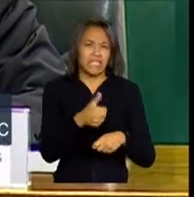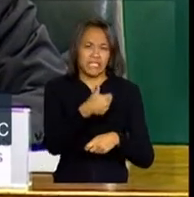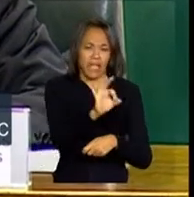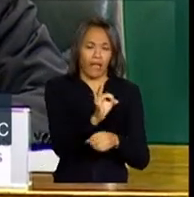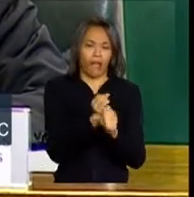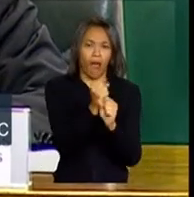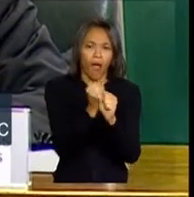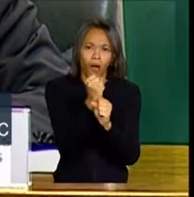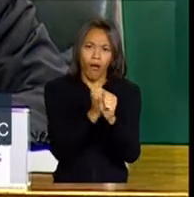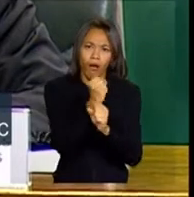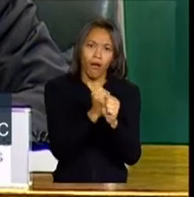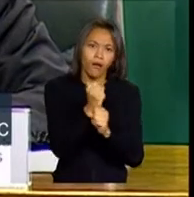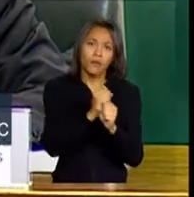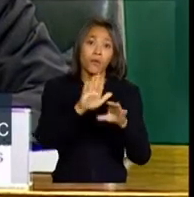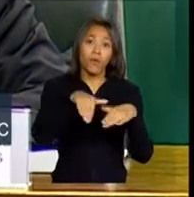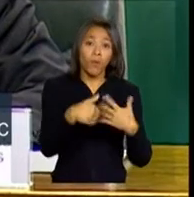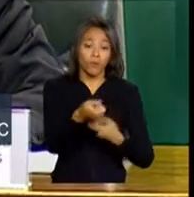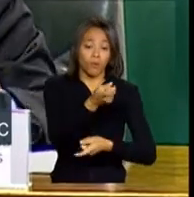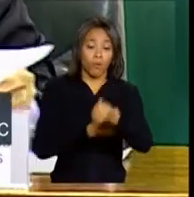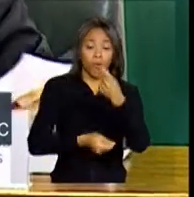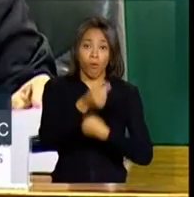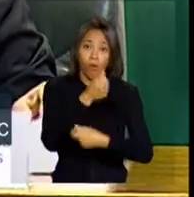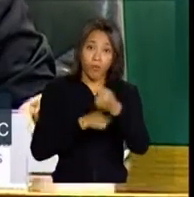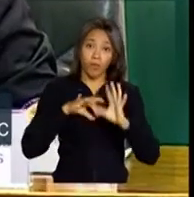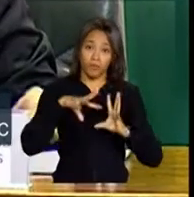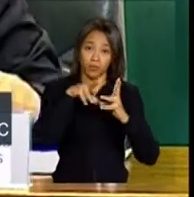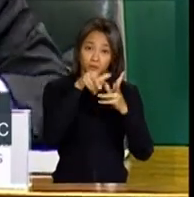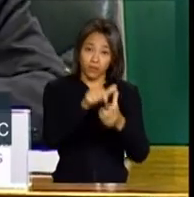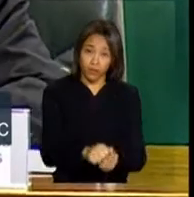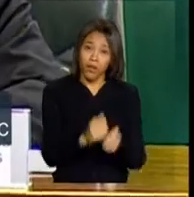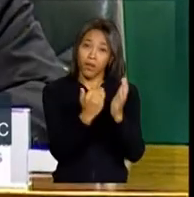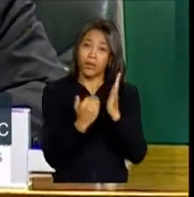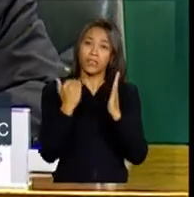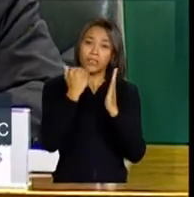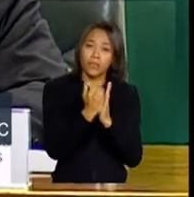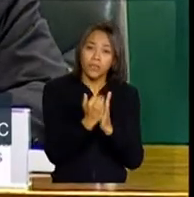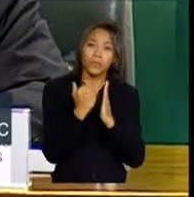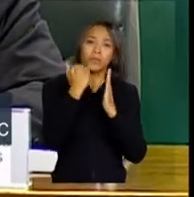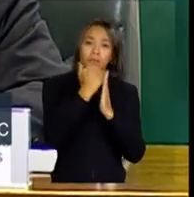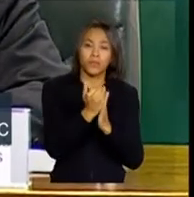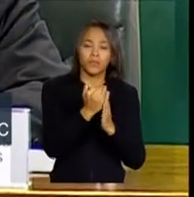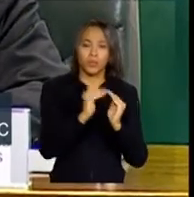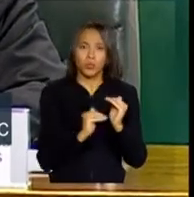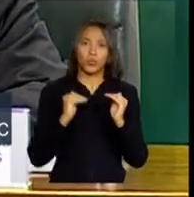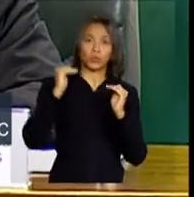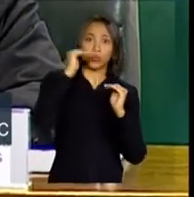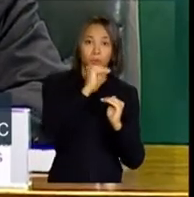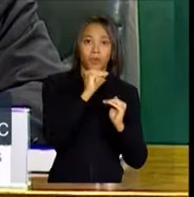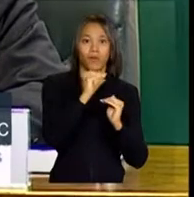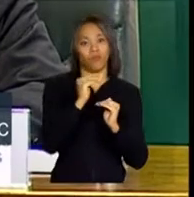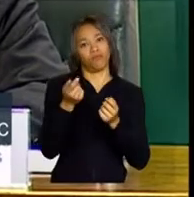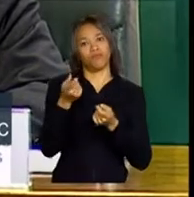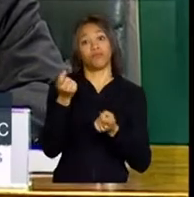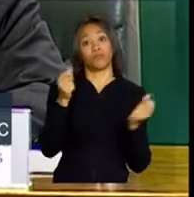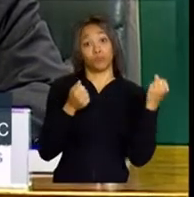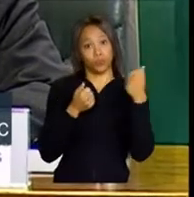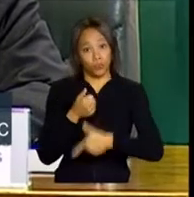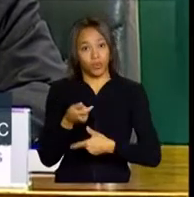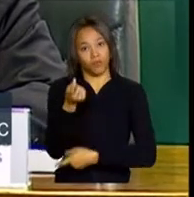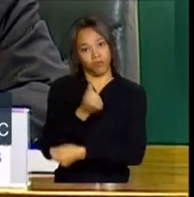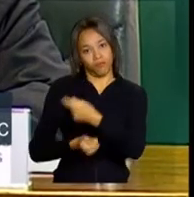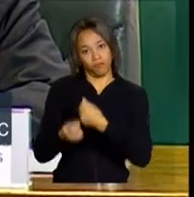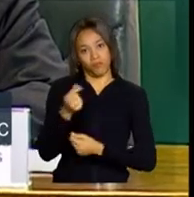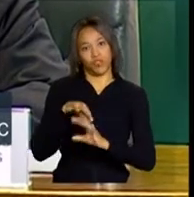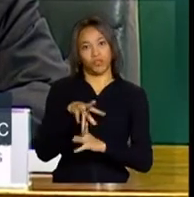décadas Quando começa internacional cresceu na média em percentuais superiores ao crescimento da economia mundial